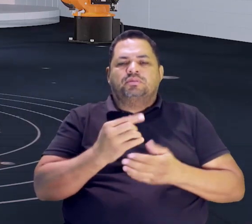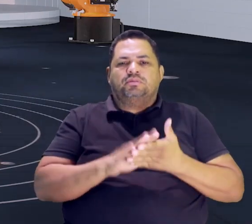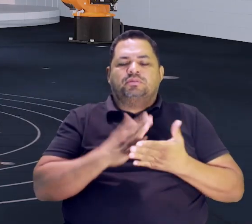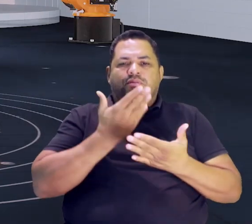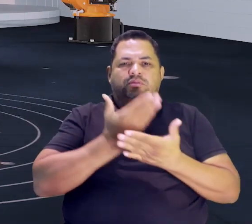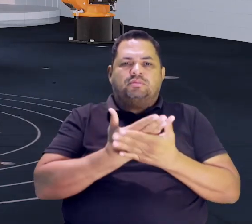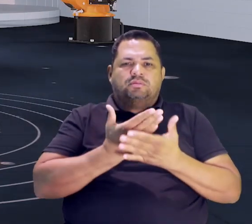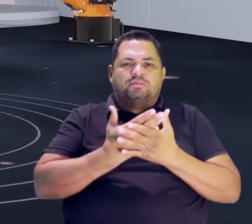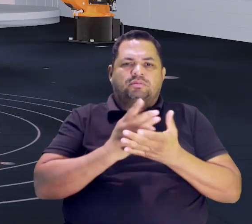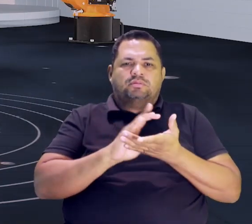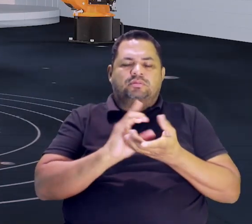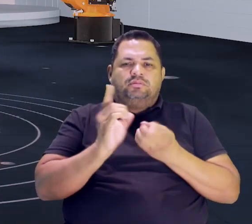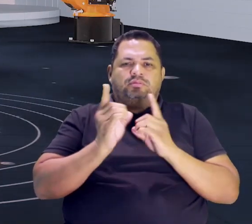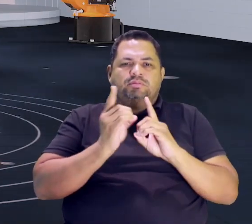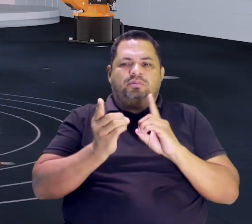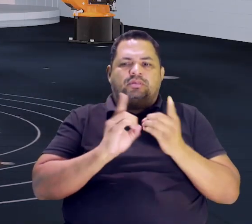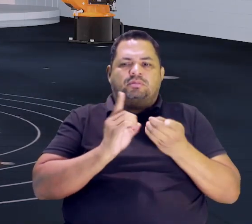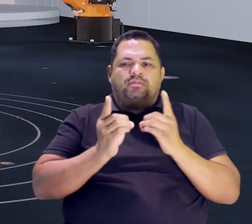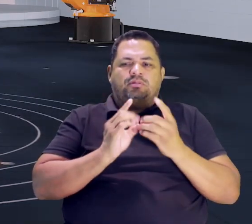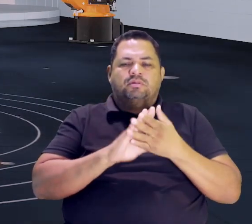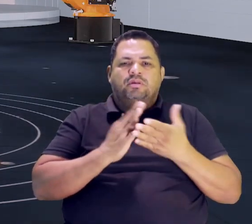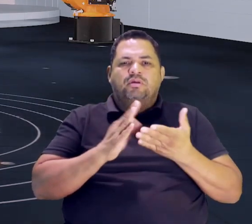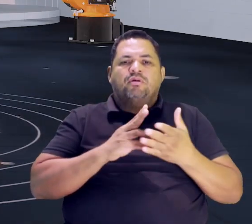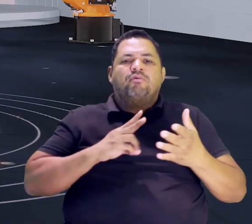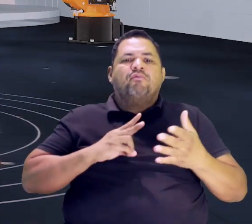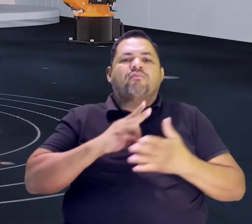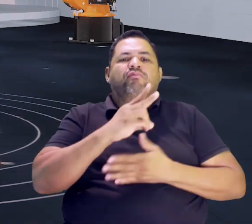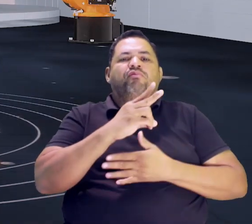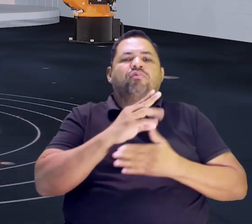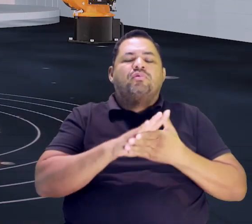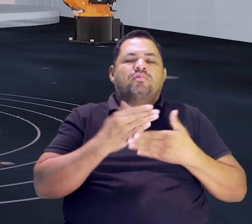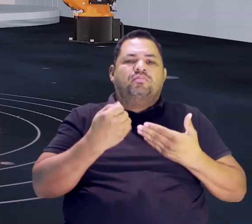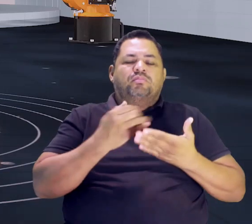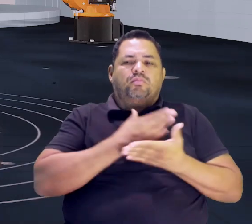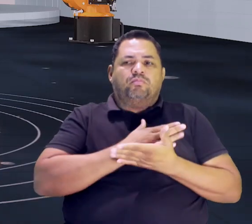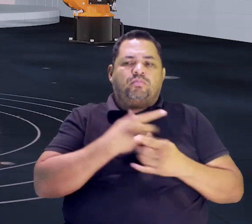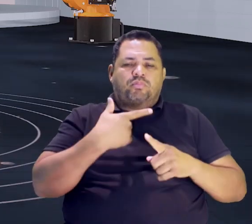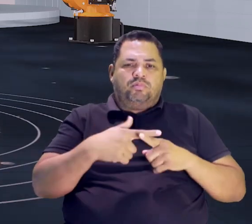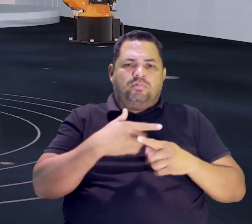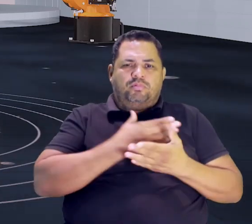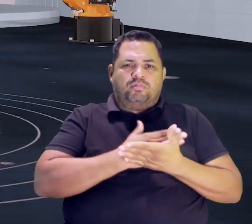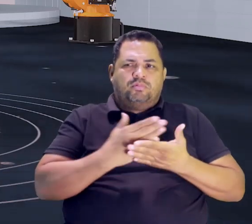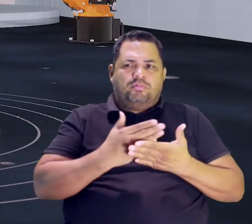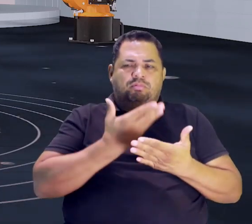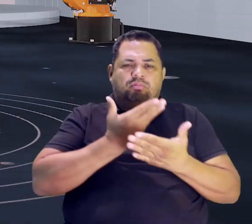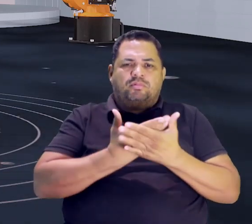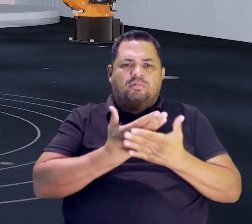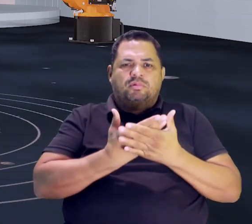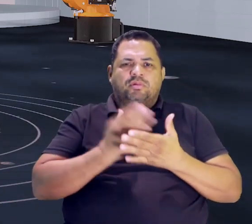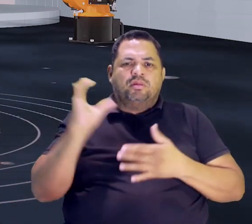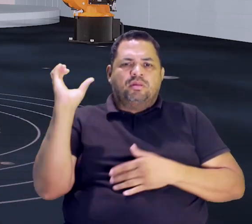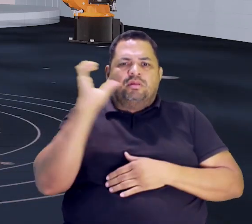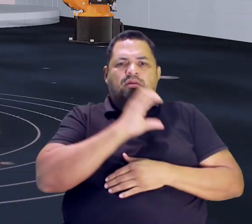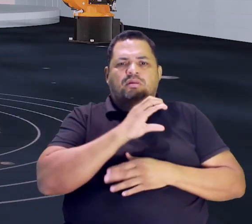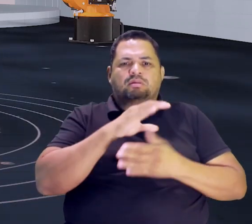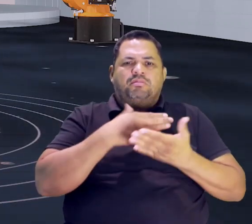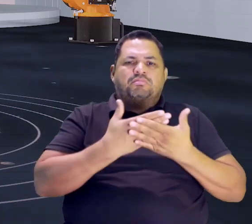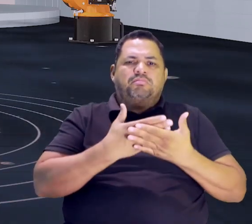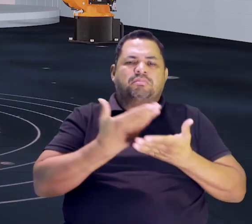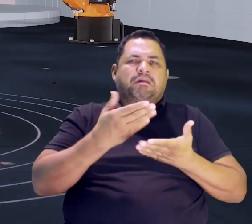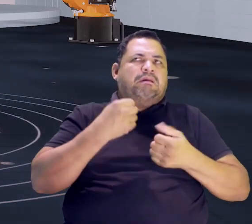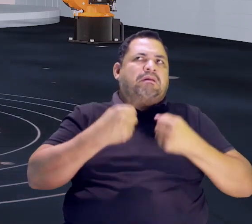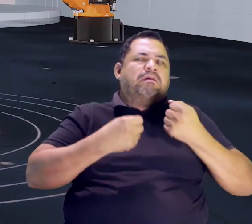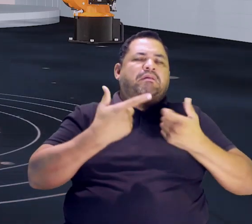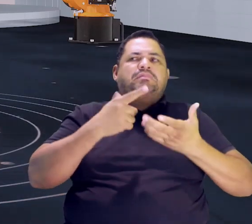agora na dinâmica a força. Como? Por quê? No início, estudava a velocidade no... o carro tem